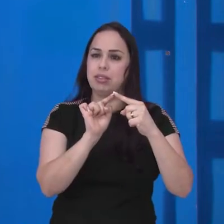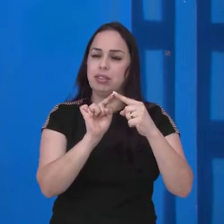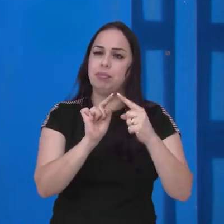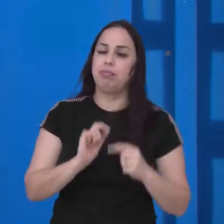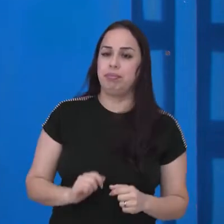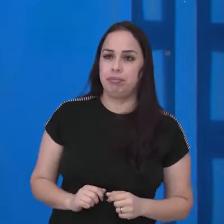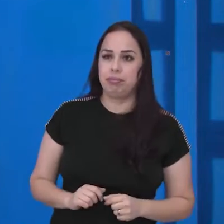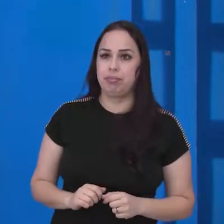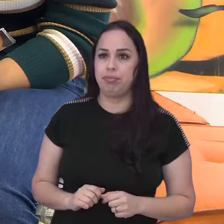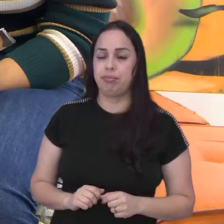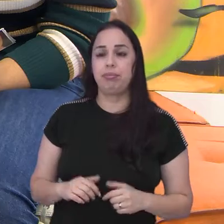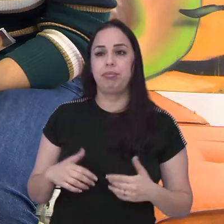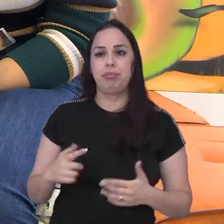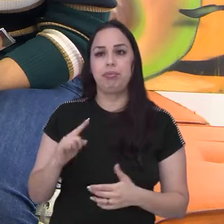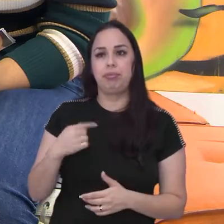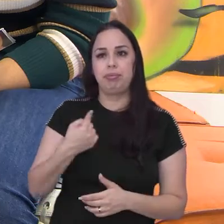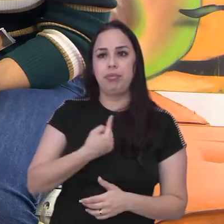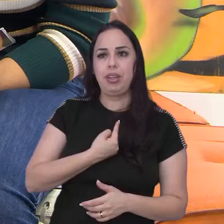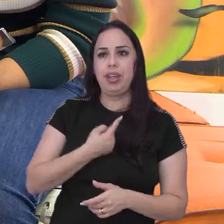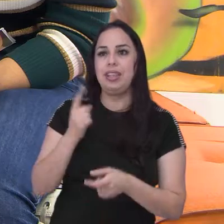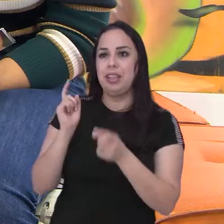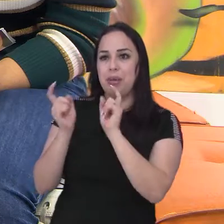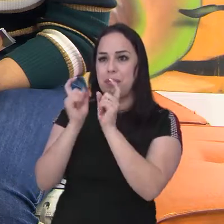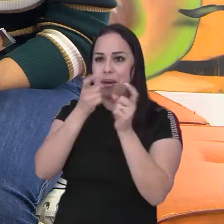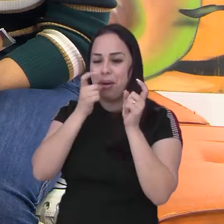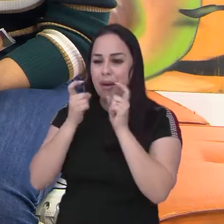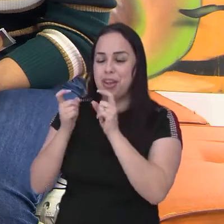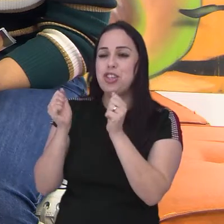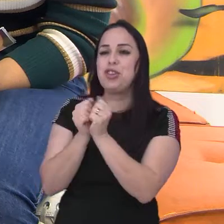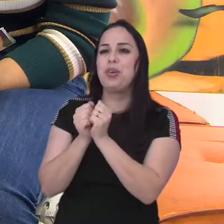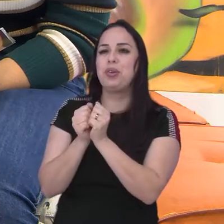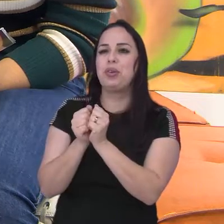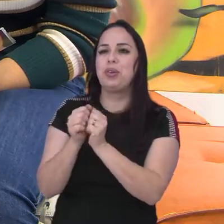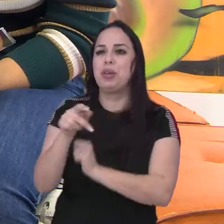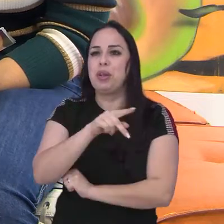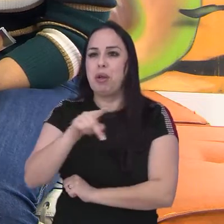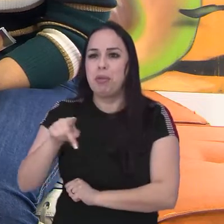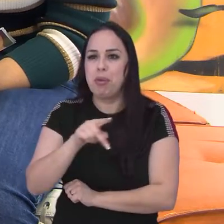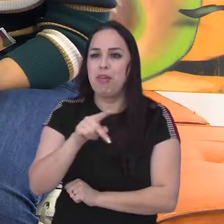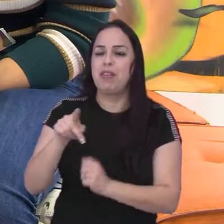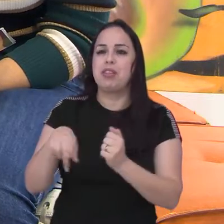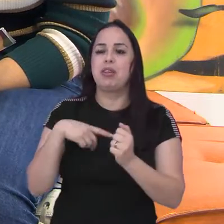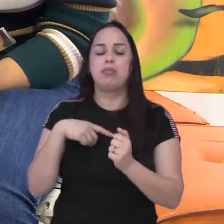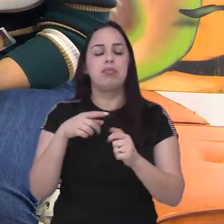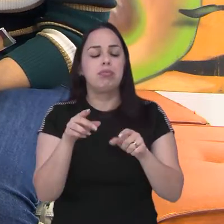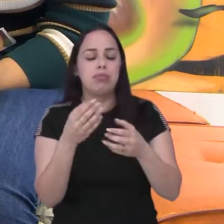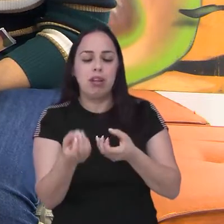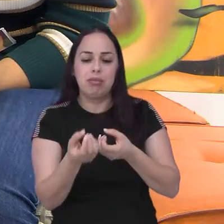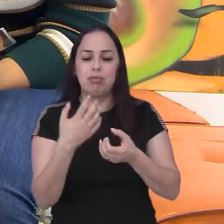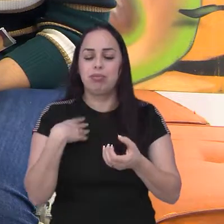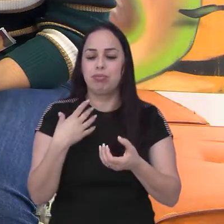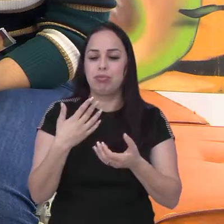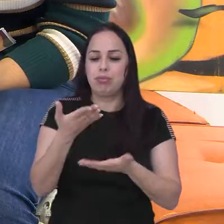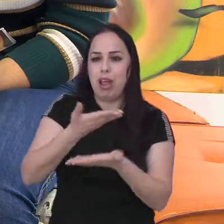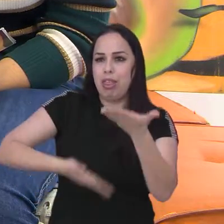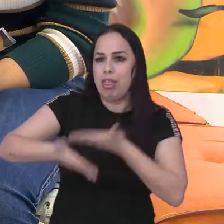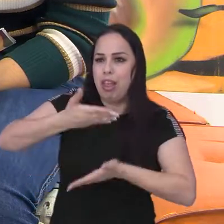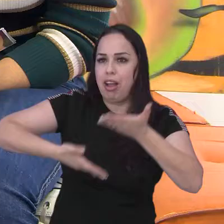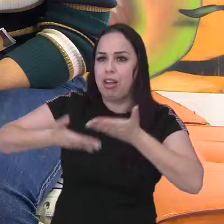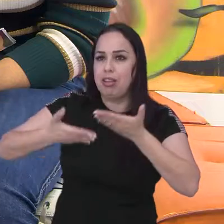Parâmetro Curricular Nacional. E a gente tem reuniões com coordenações pedagógicas, né, nos PCNs, para a gente poder